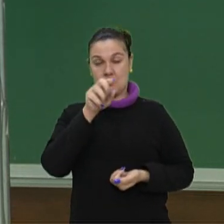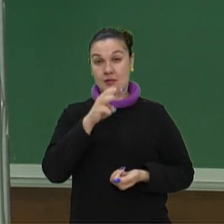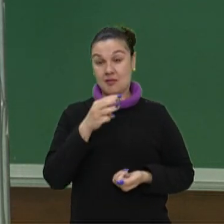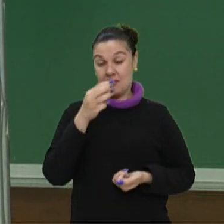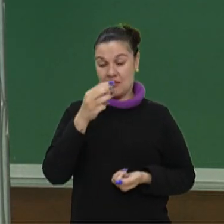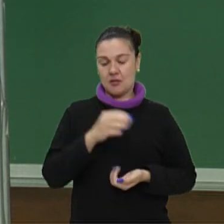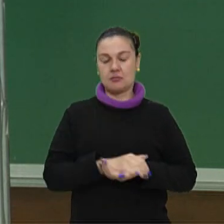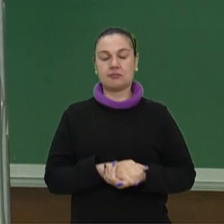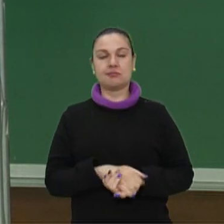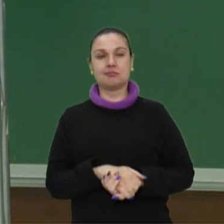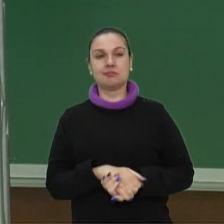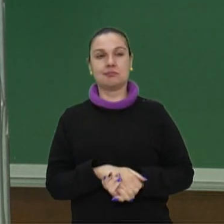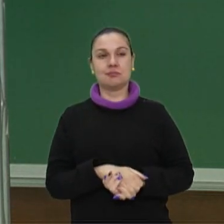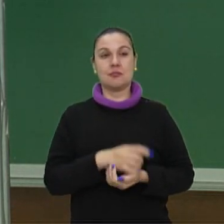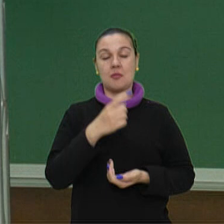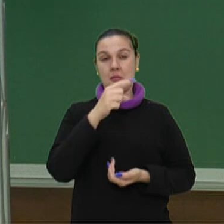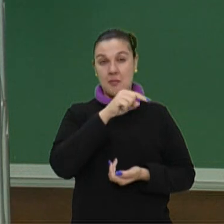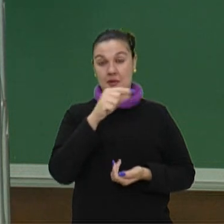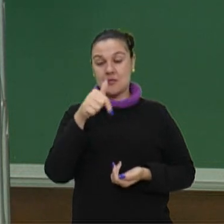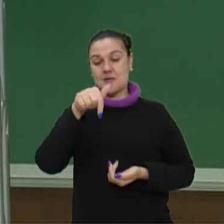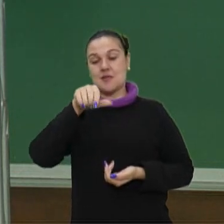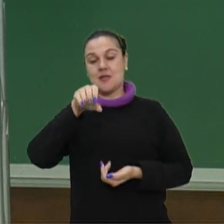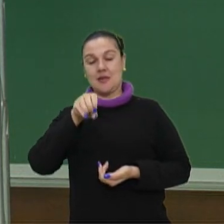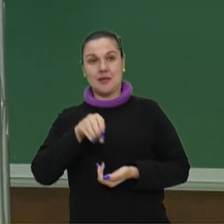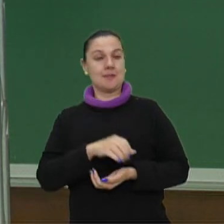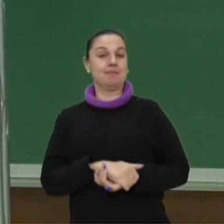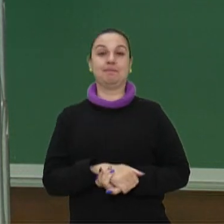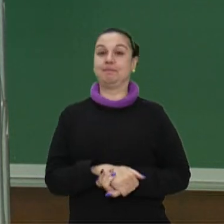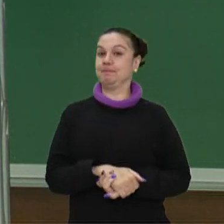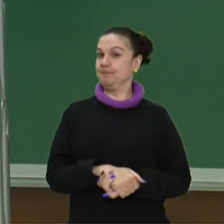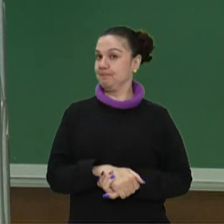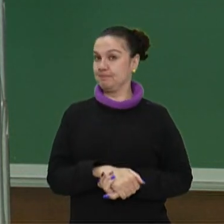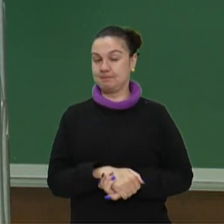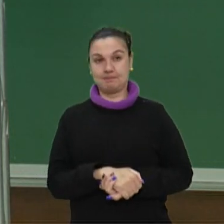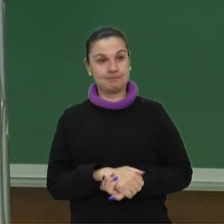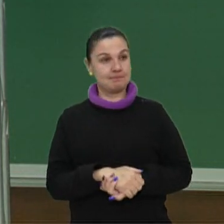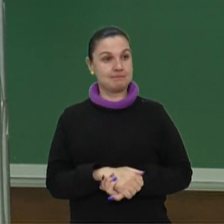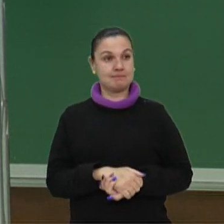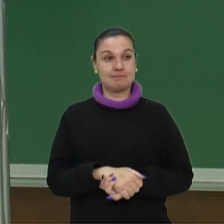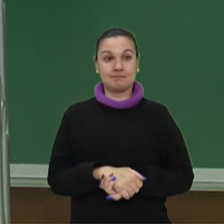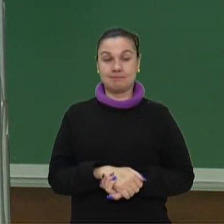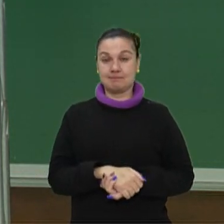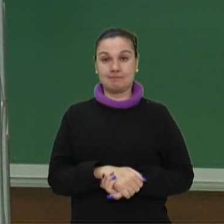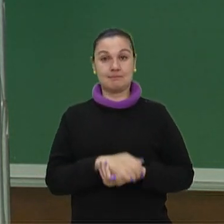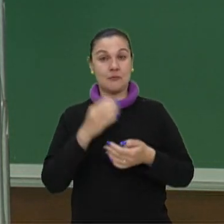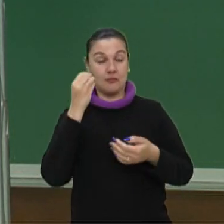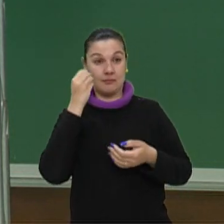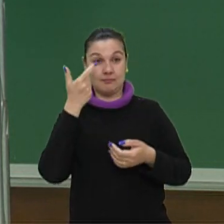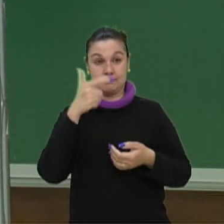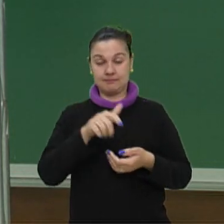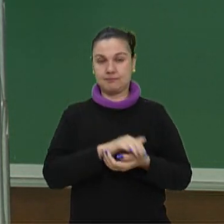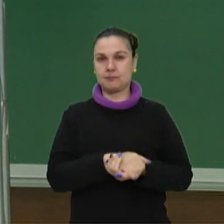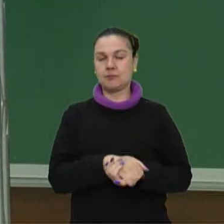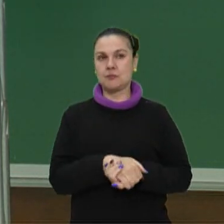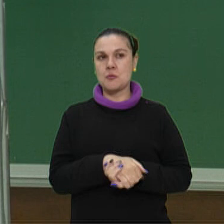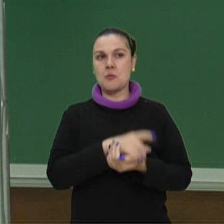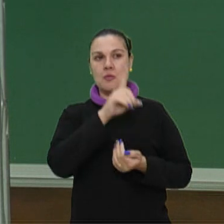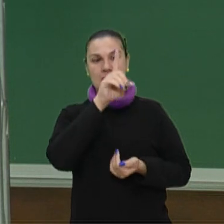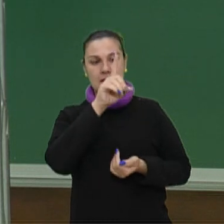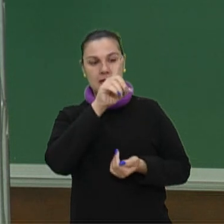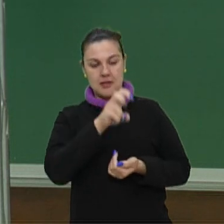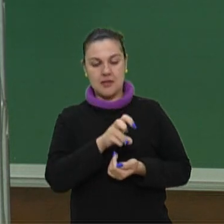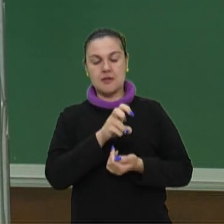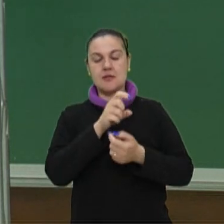10 por menos 7, vai dar menos 70. Então, não é bem aí o que eu quero. Né? Então, eu vou tentar outro. Vamos tentar lá